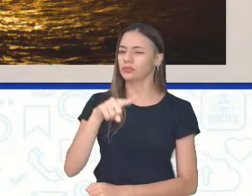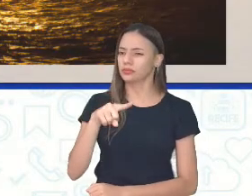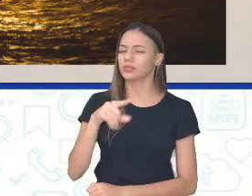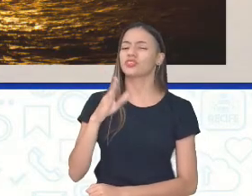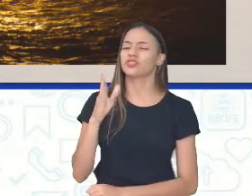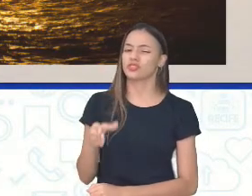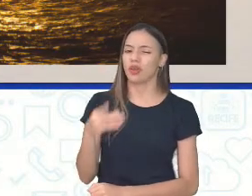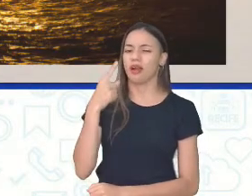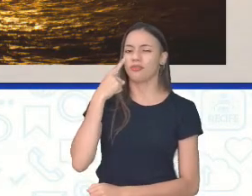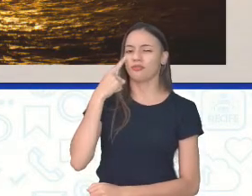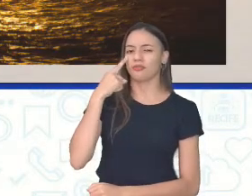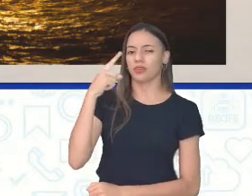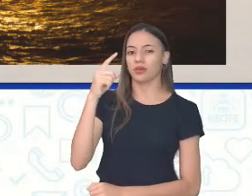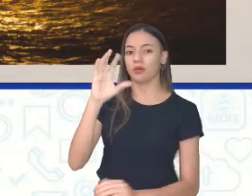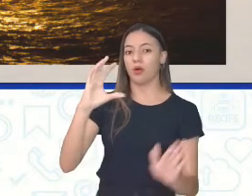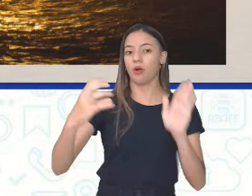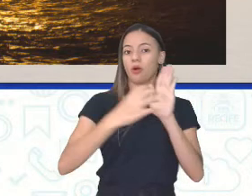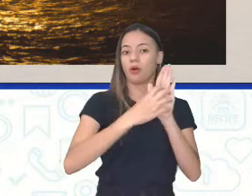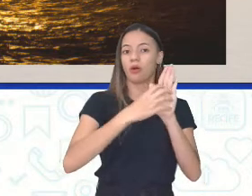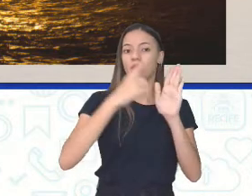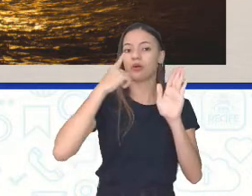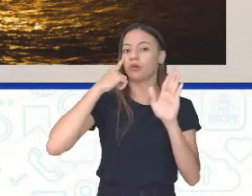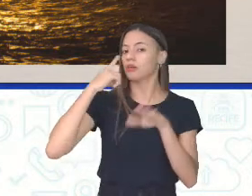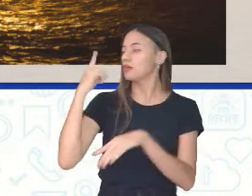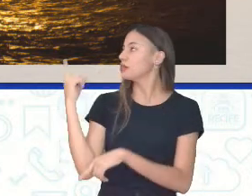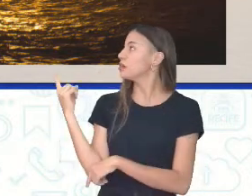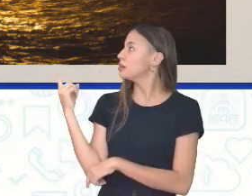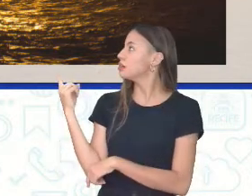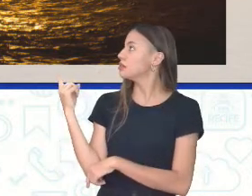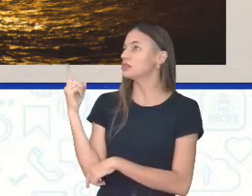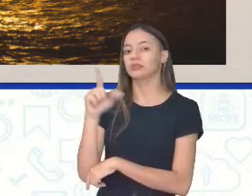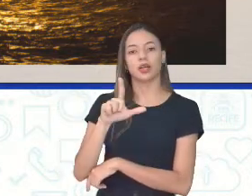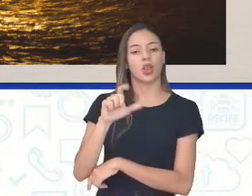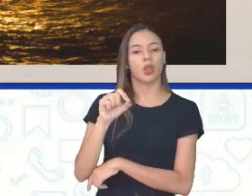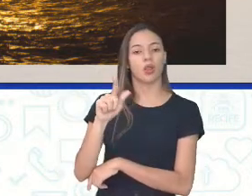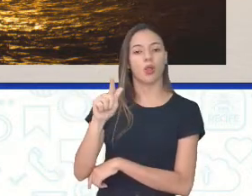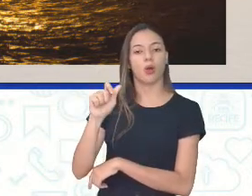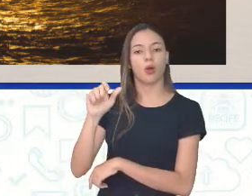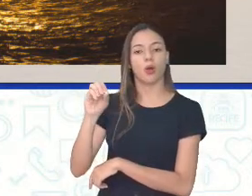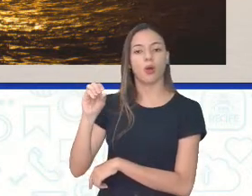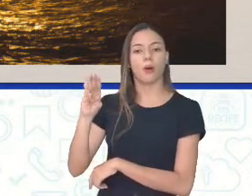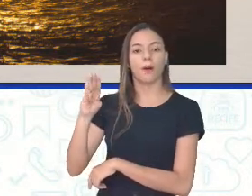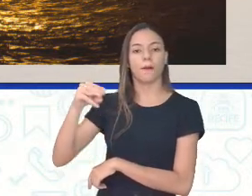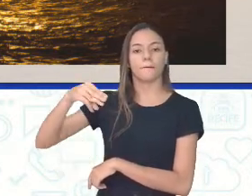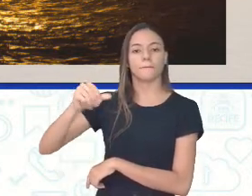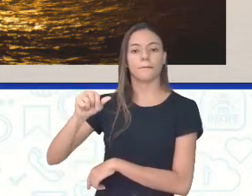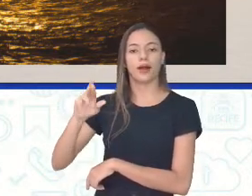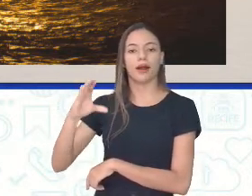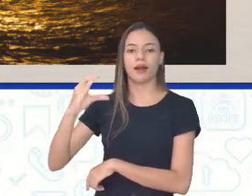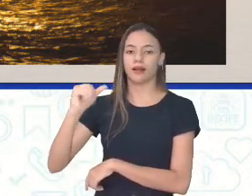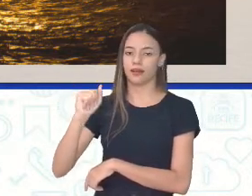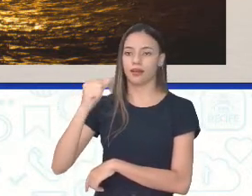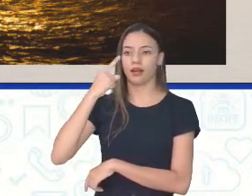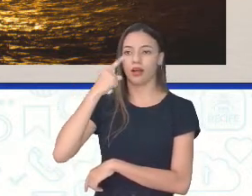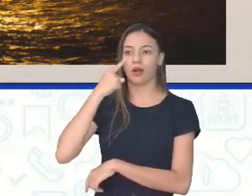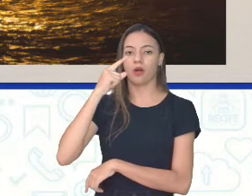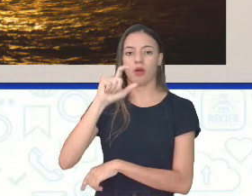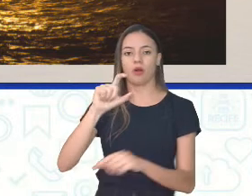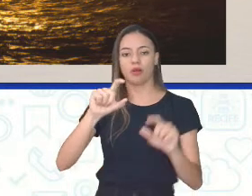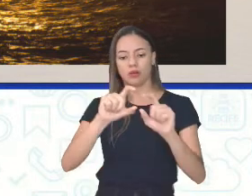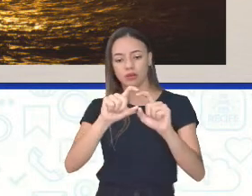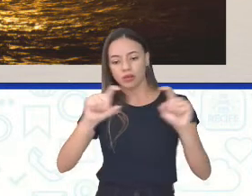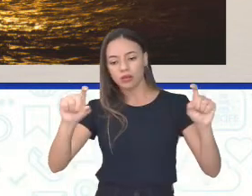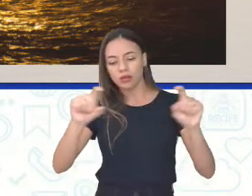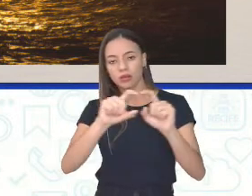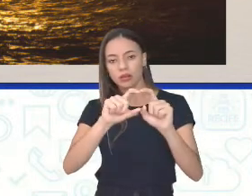visto essa logo, certo? Logomarca, né, com essa expressão